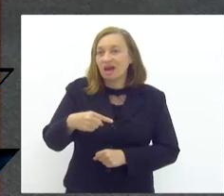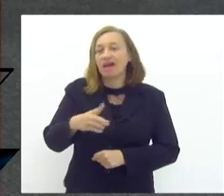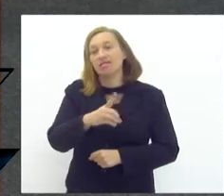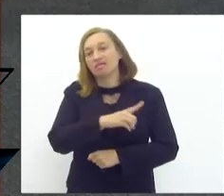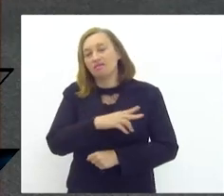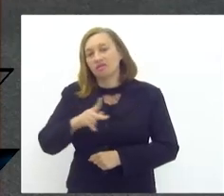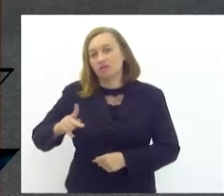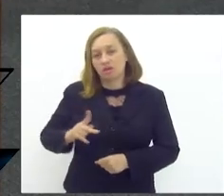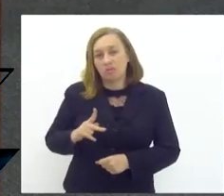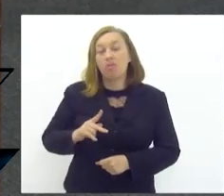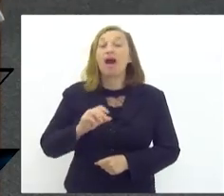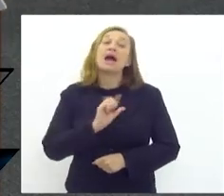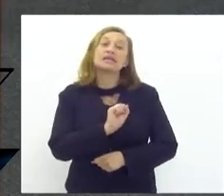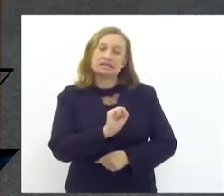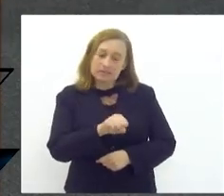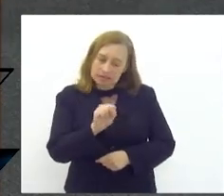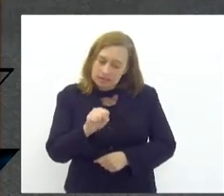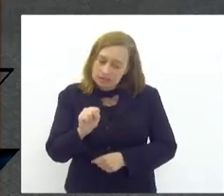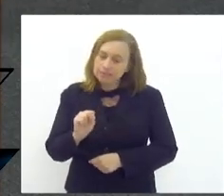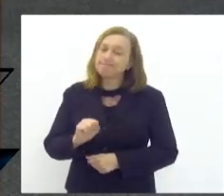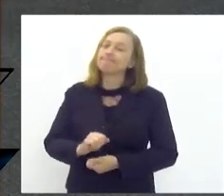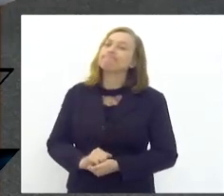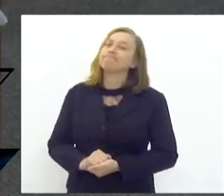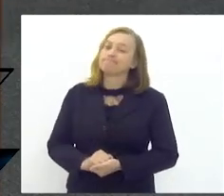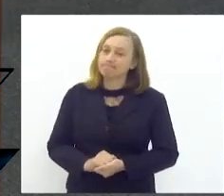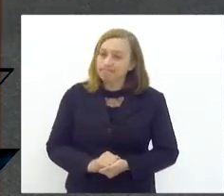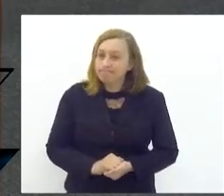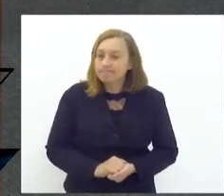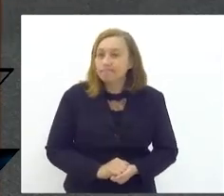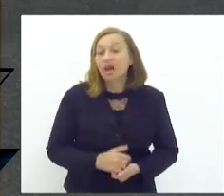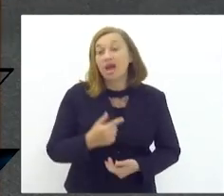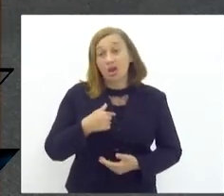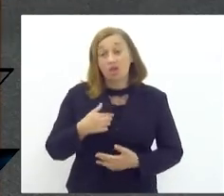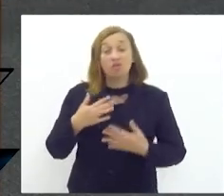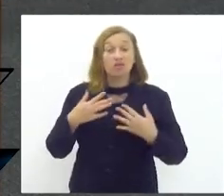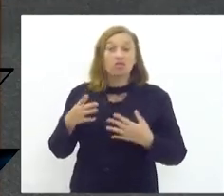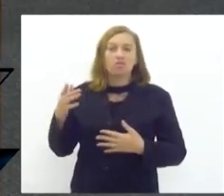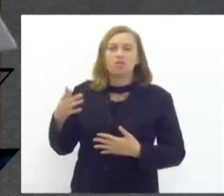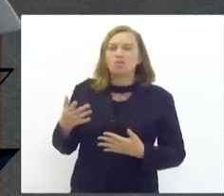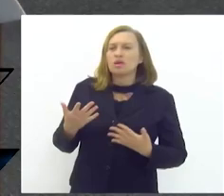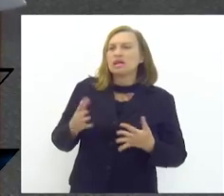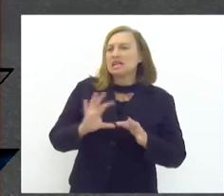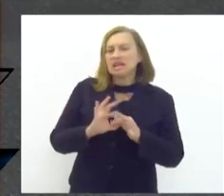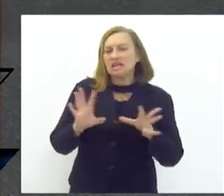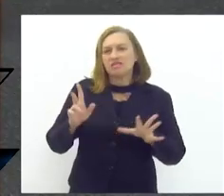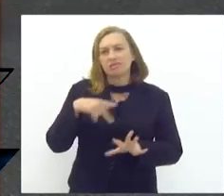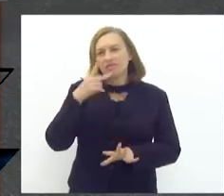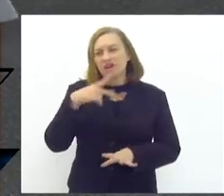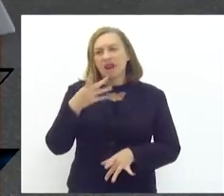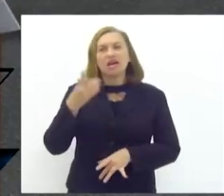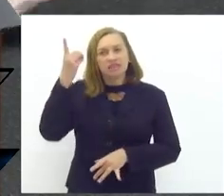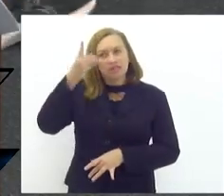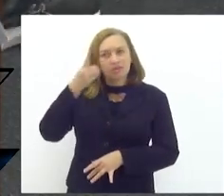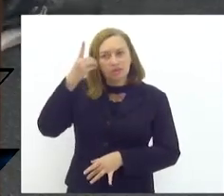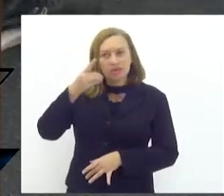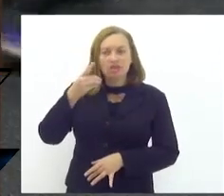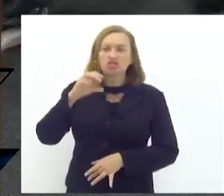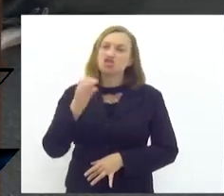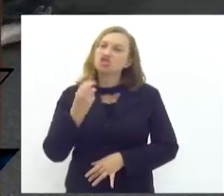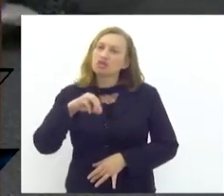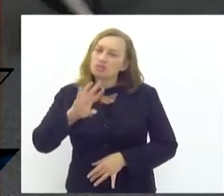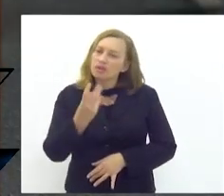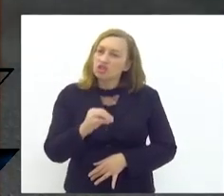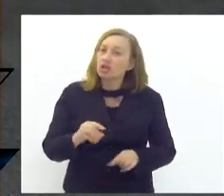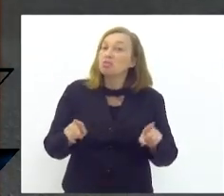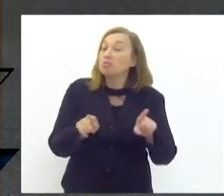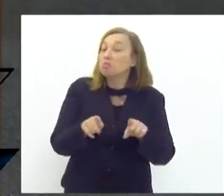e aí sim a gente deveria e eu fico muito à vontade para falar isso Deputado Chico Machado Porque